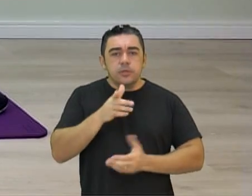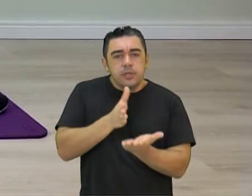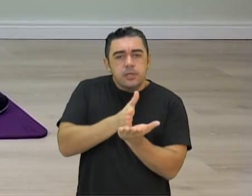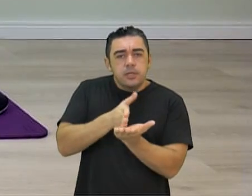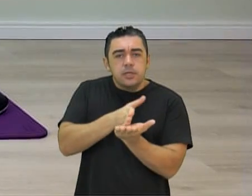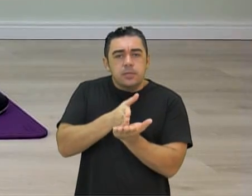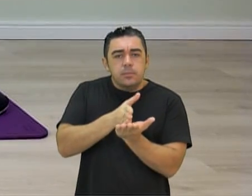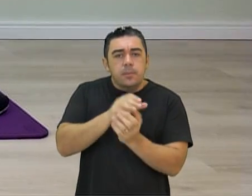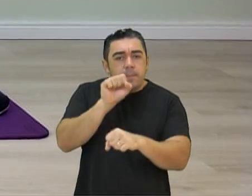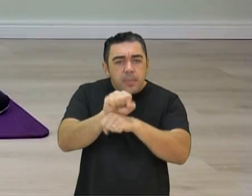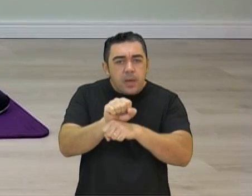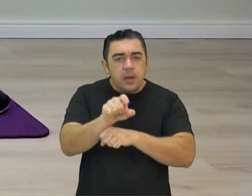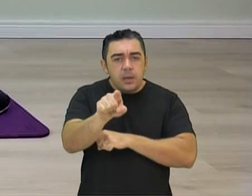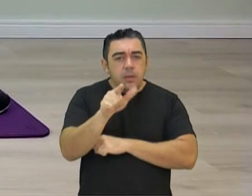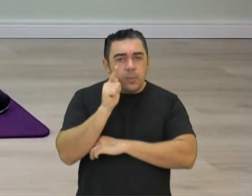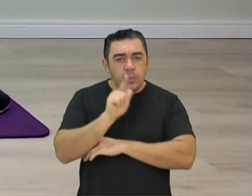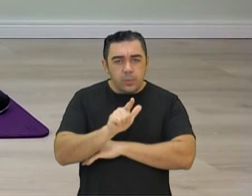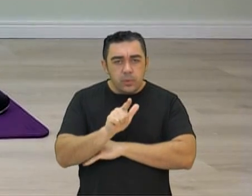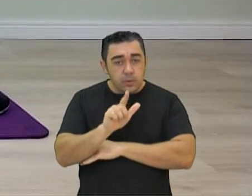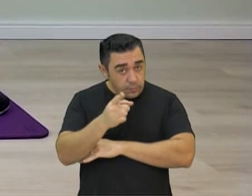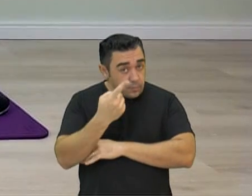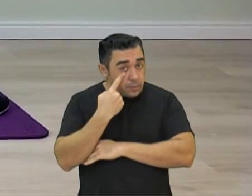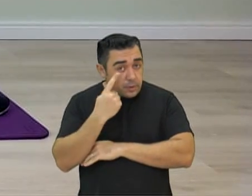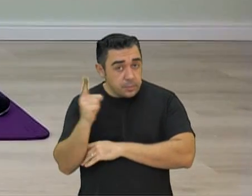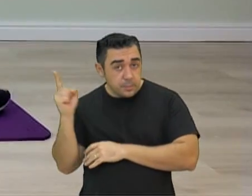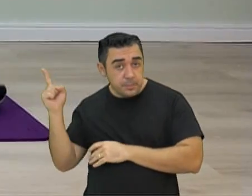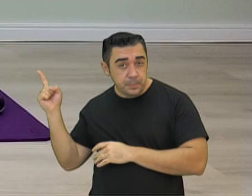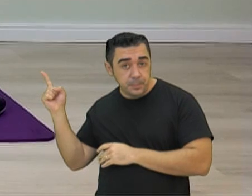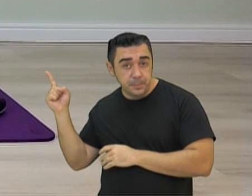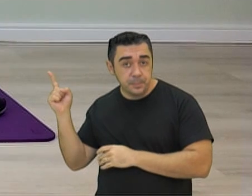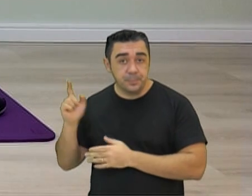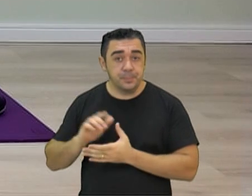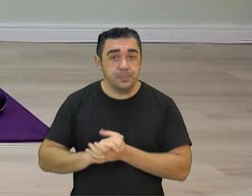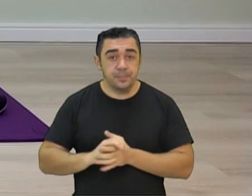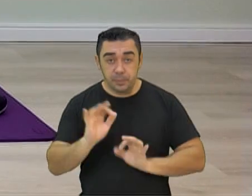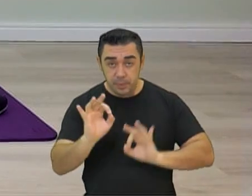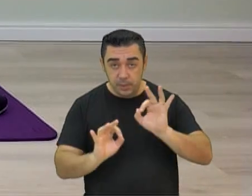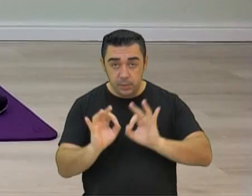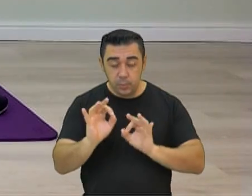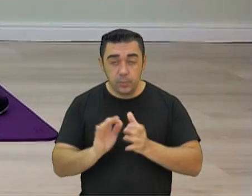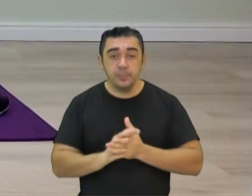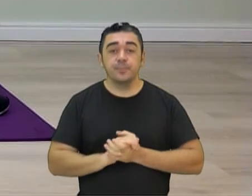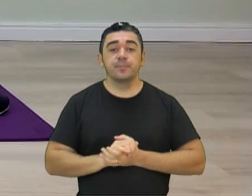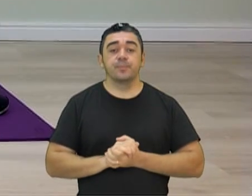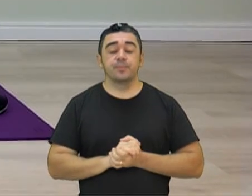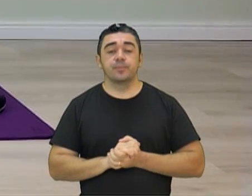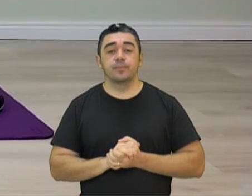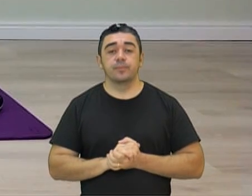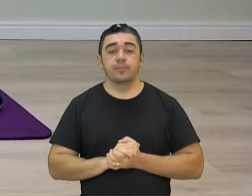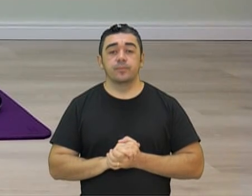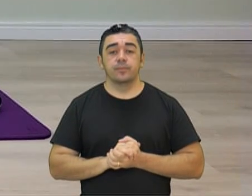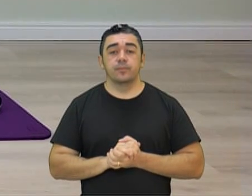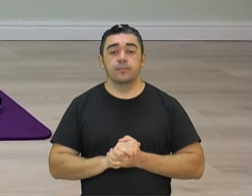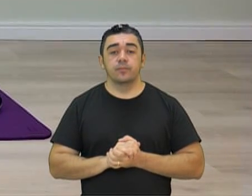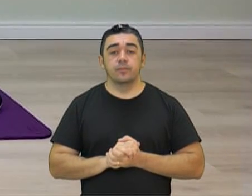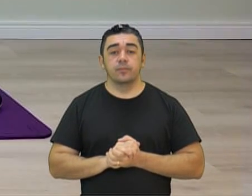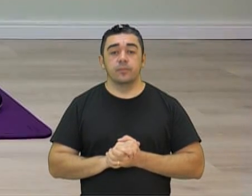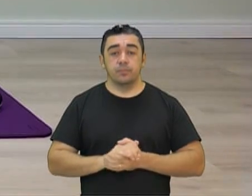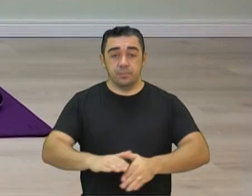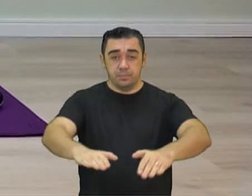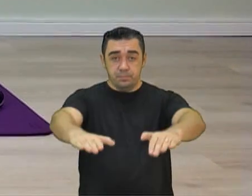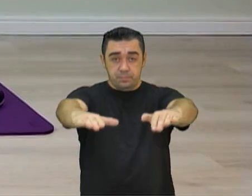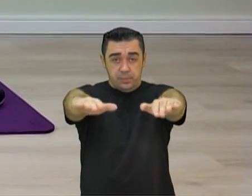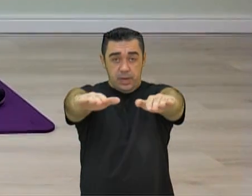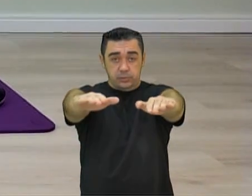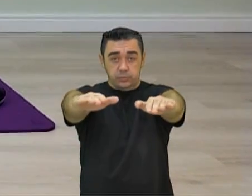ficar paradinho lá. Vamos lá? Então vai lá, prepara, braços estendidos aqui